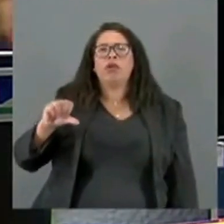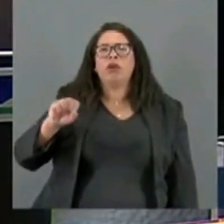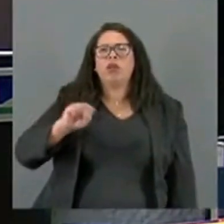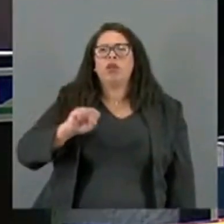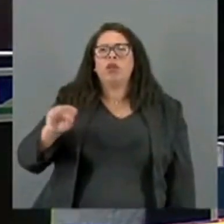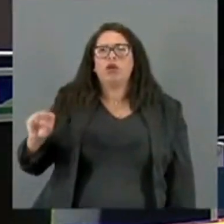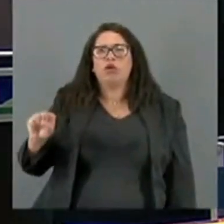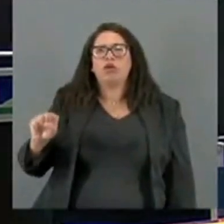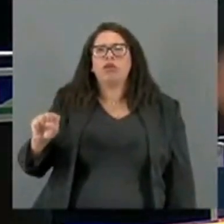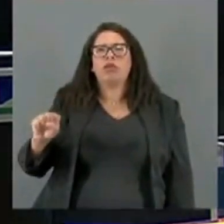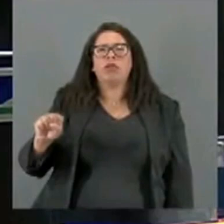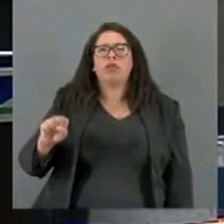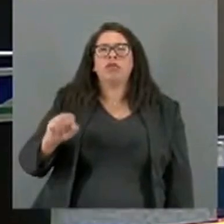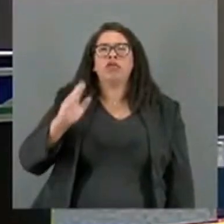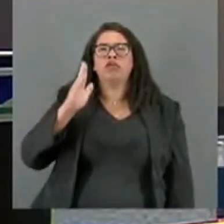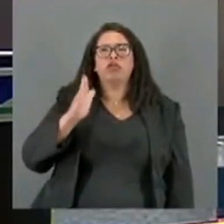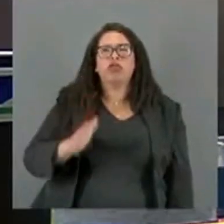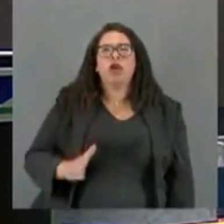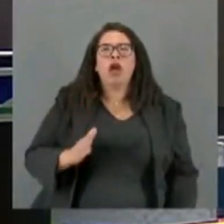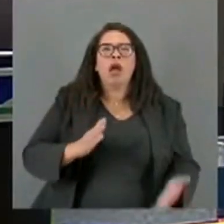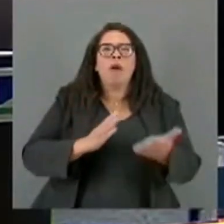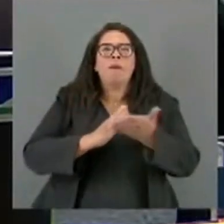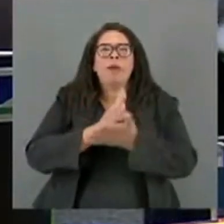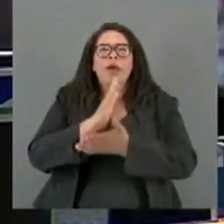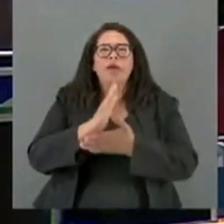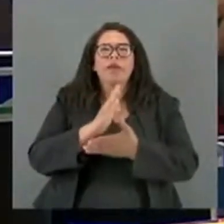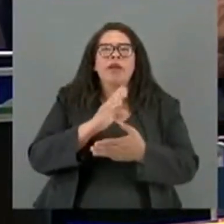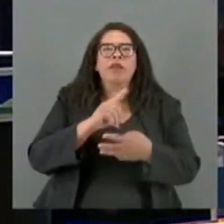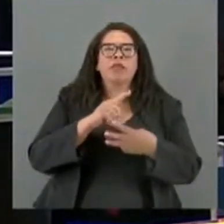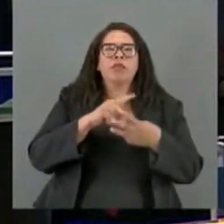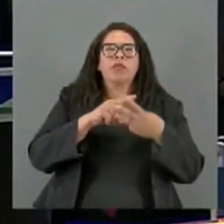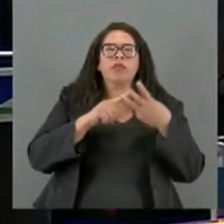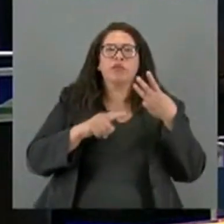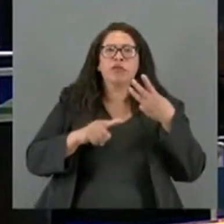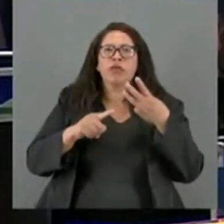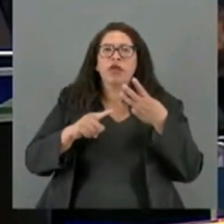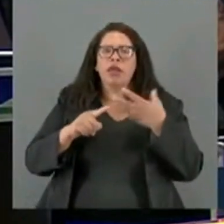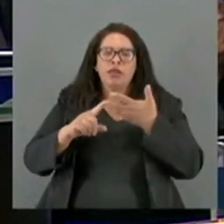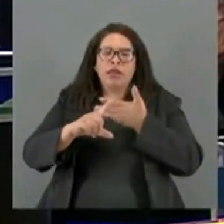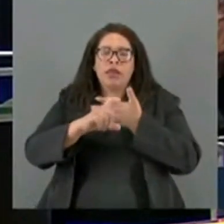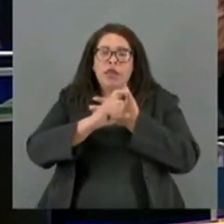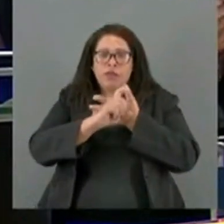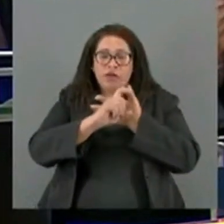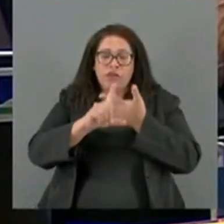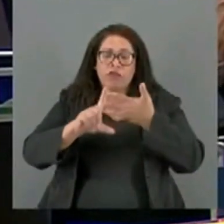1988. Chancelada pelos três poderes da República: